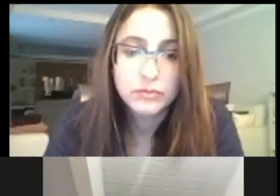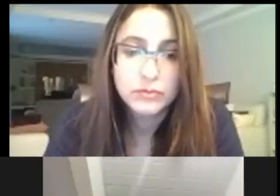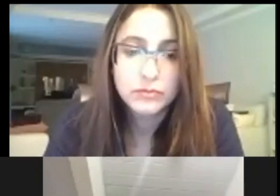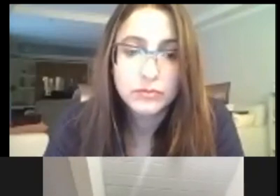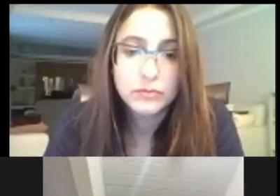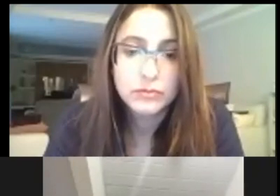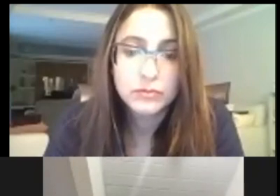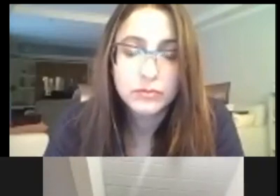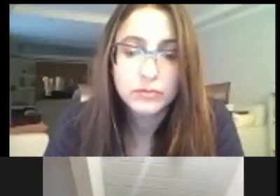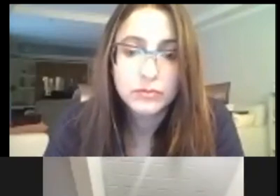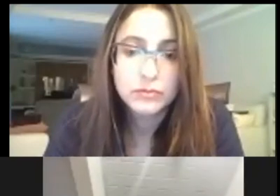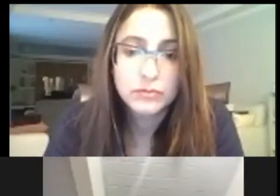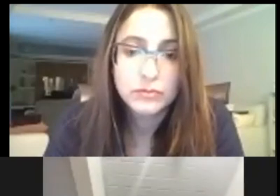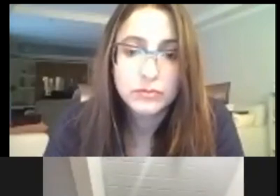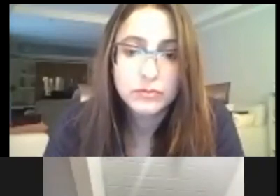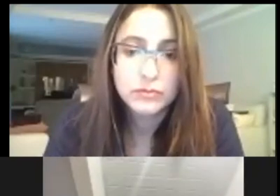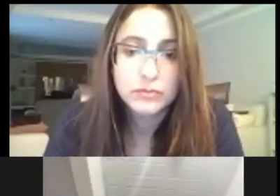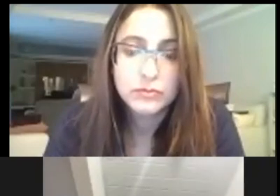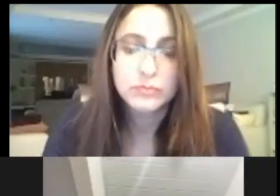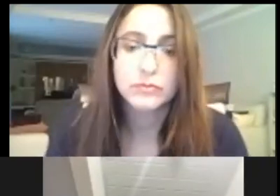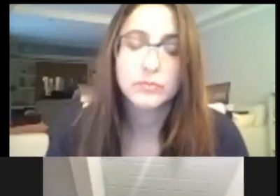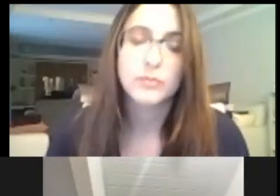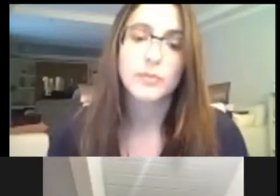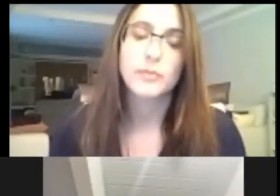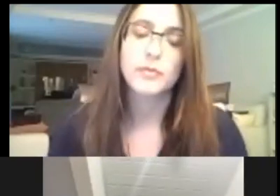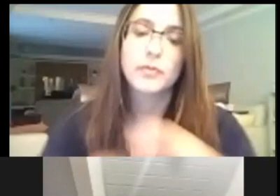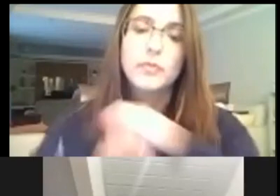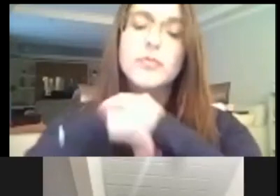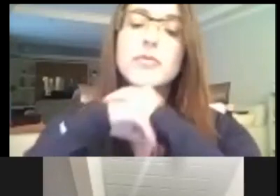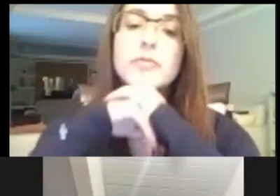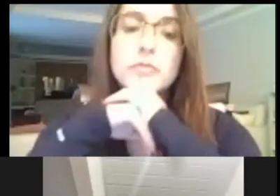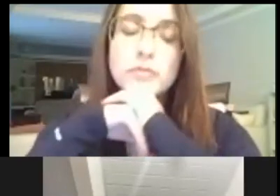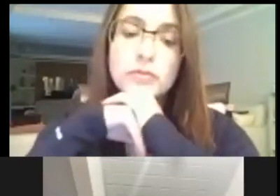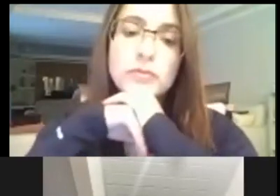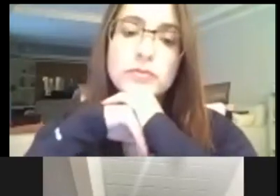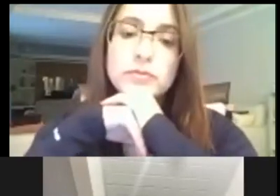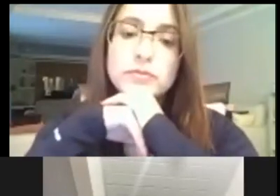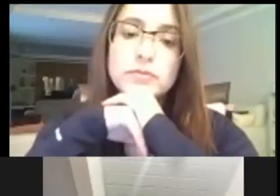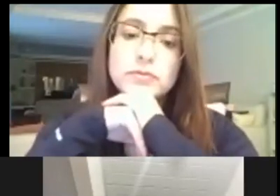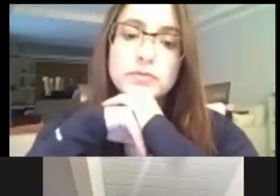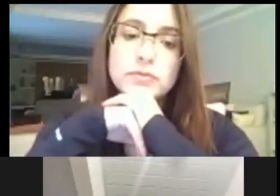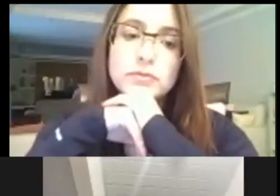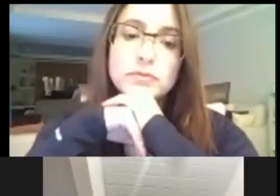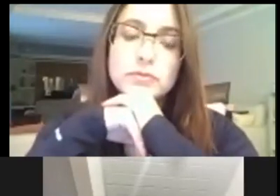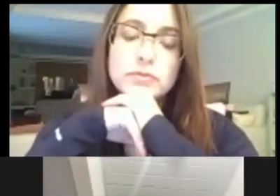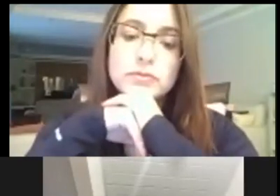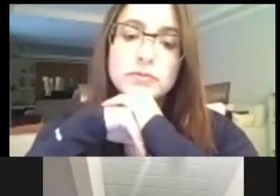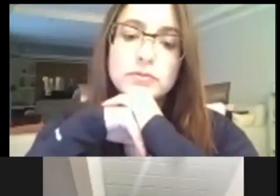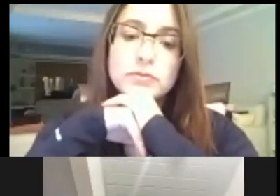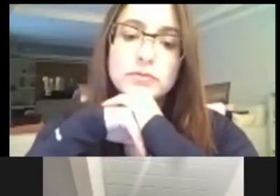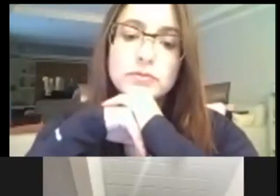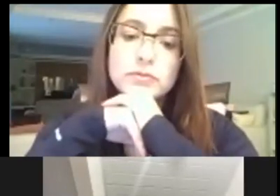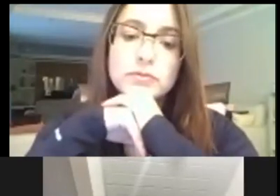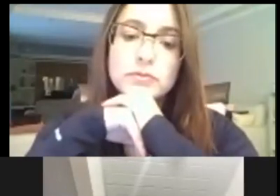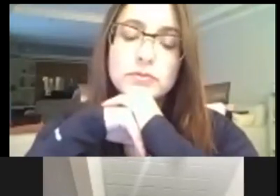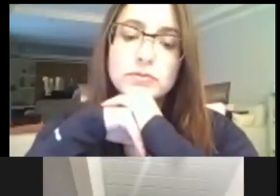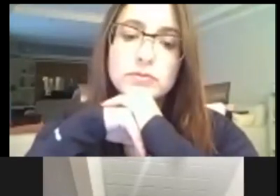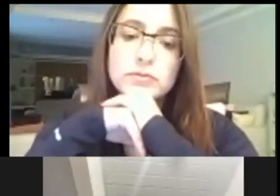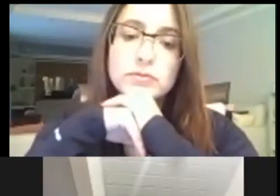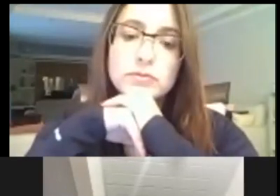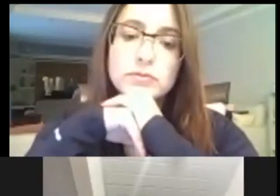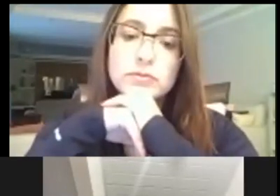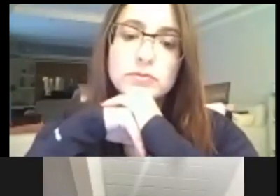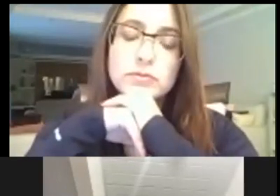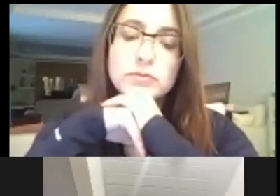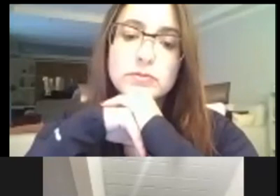duas aulas gratuitas, porque não teria como a gente fazer isso num dia